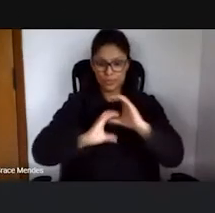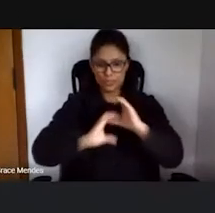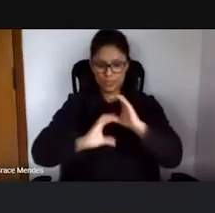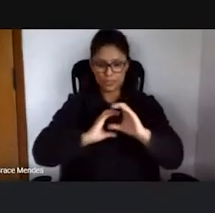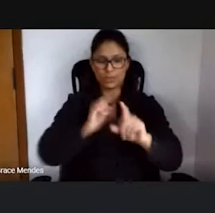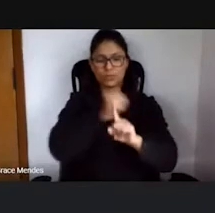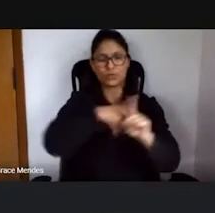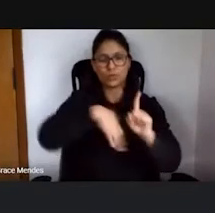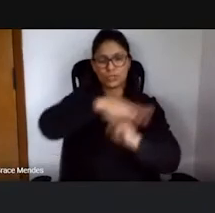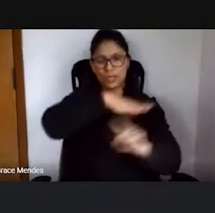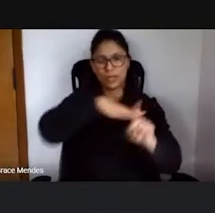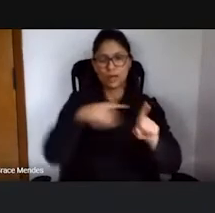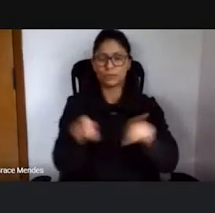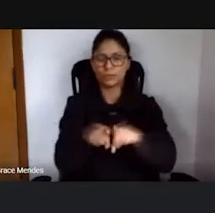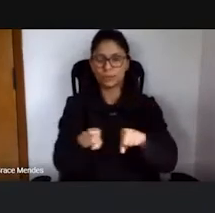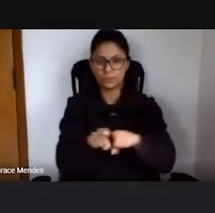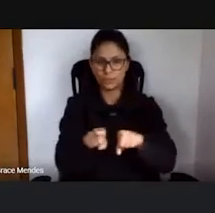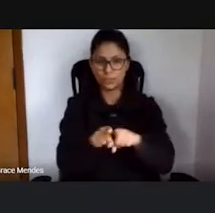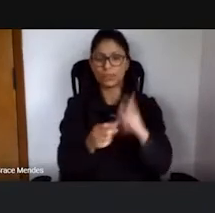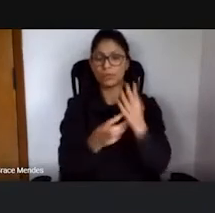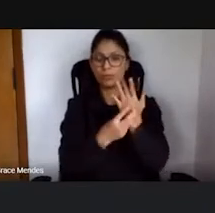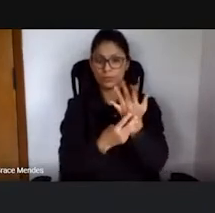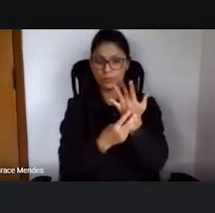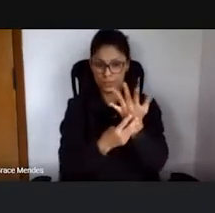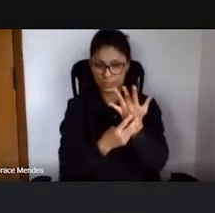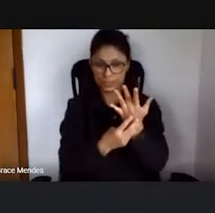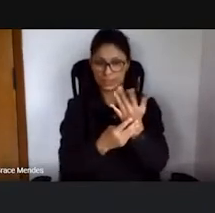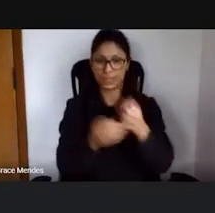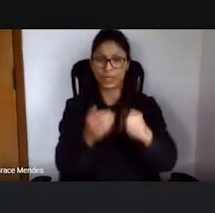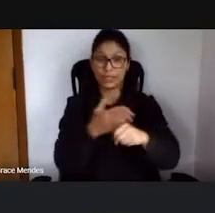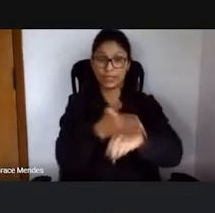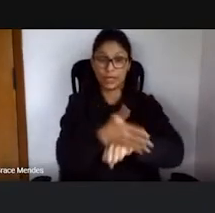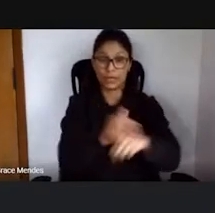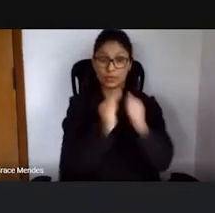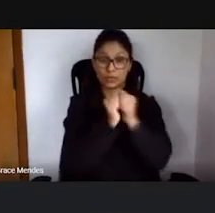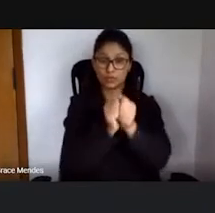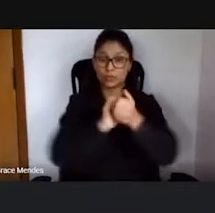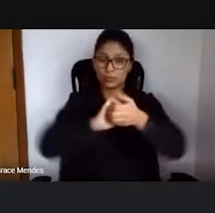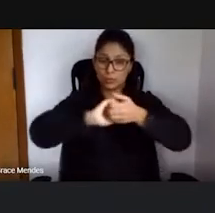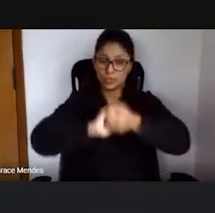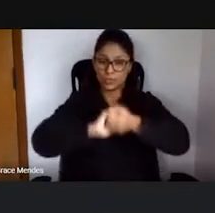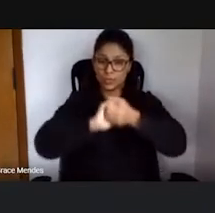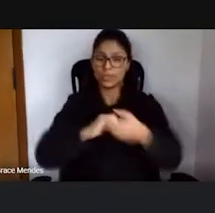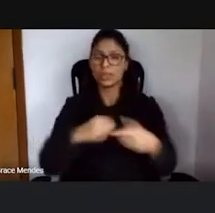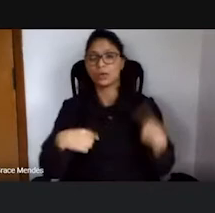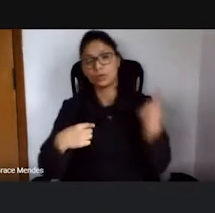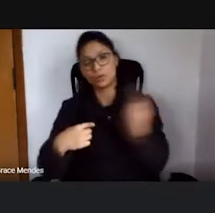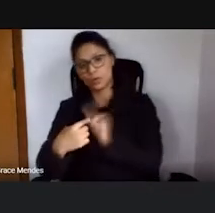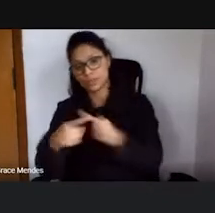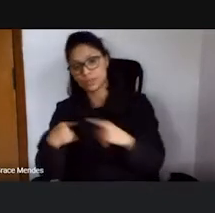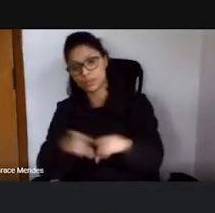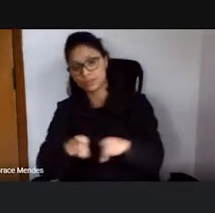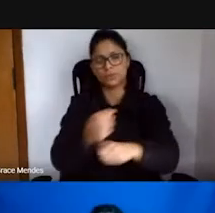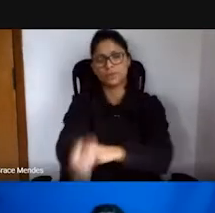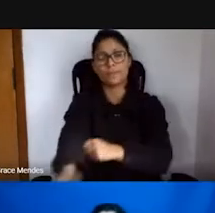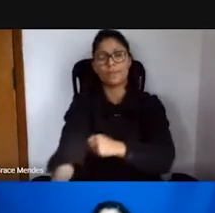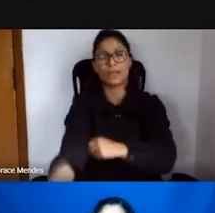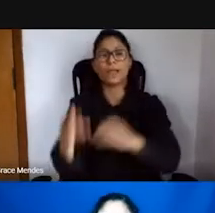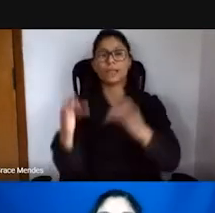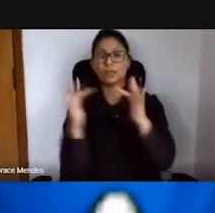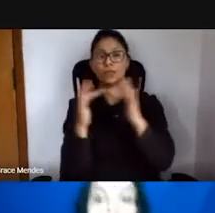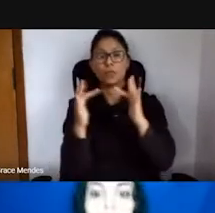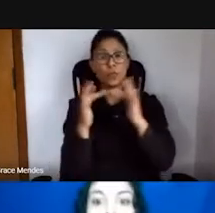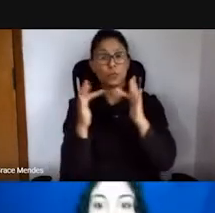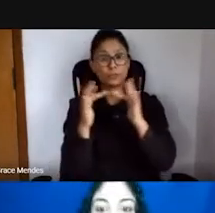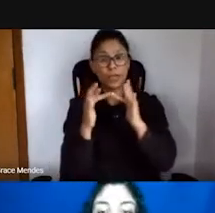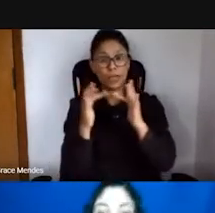é desenvolvido pela Coordenadoria de Ações Educacionais da UFSM e conta com uma equipe de mais de 70 pessoas, entre